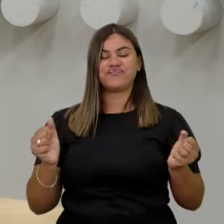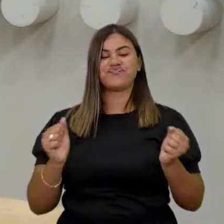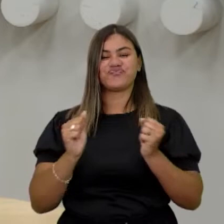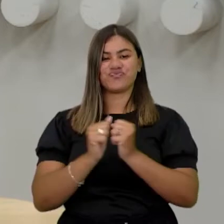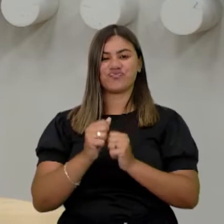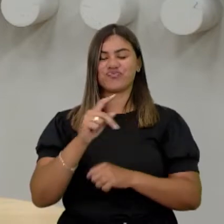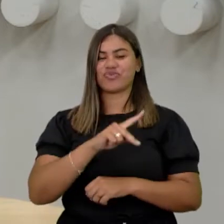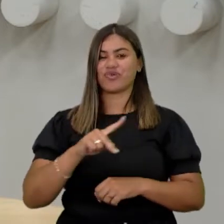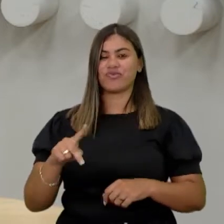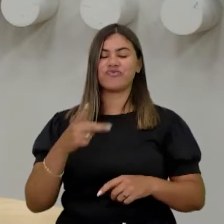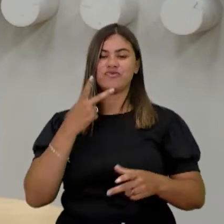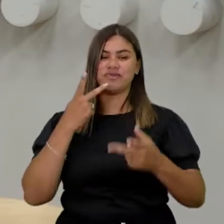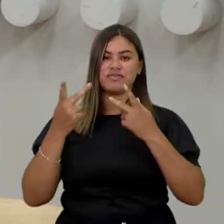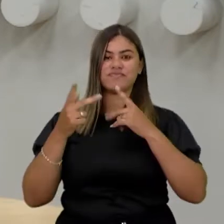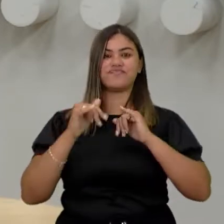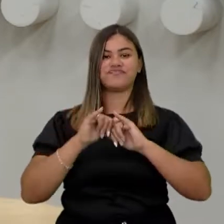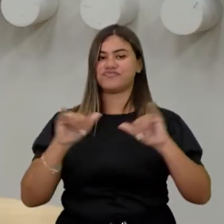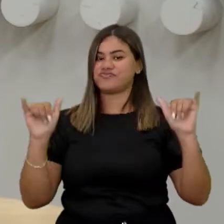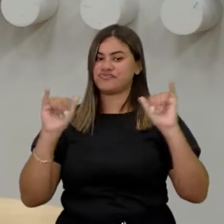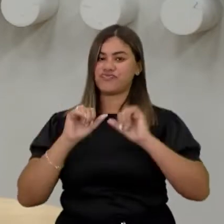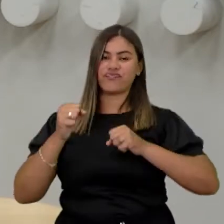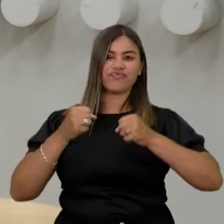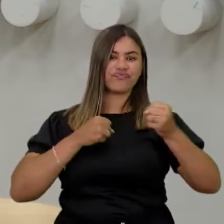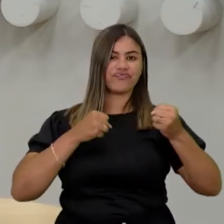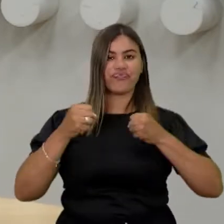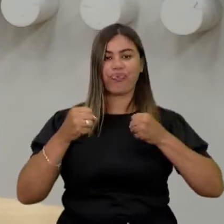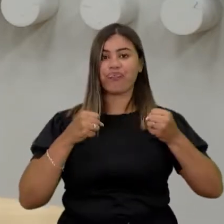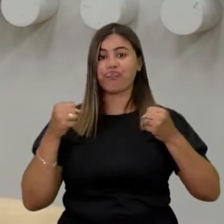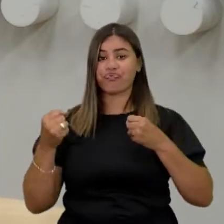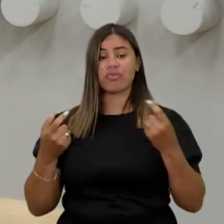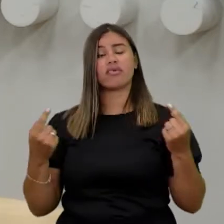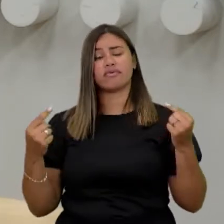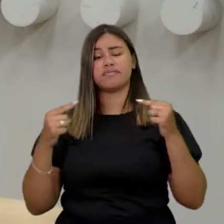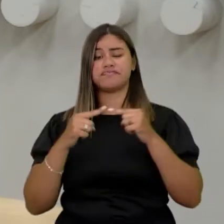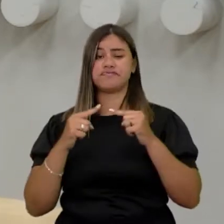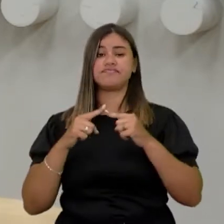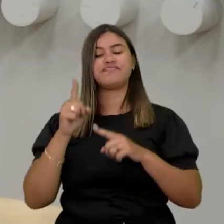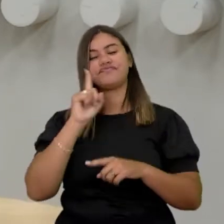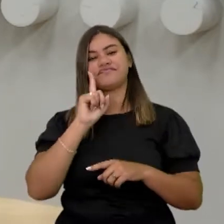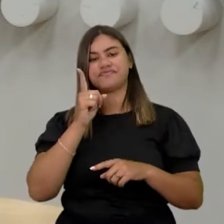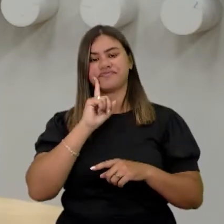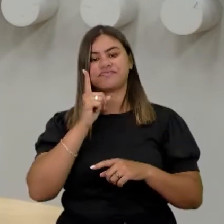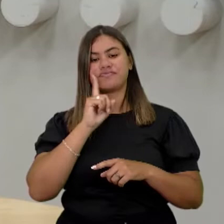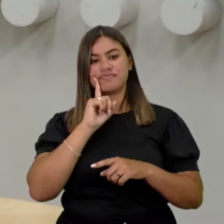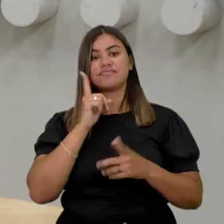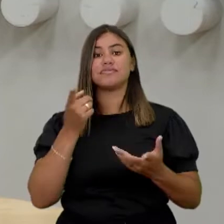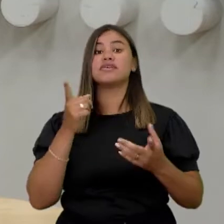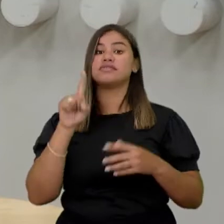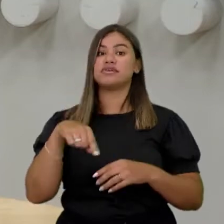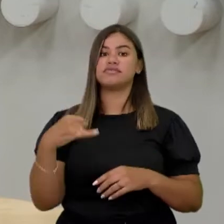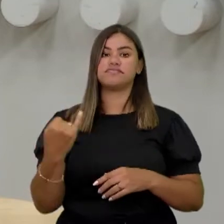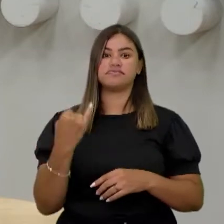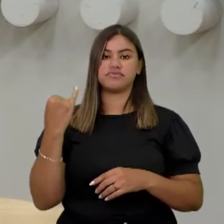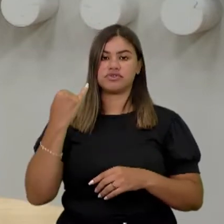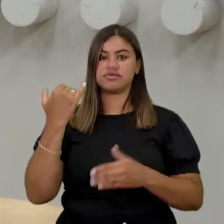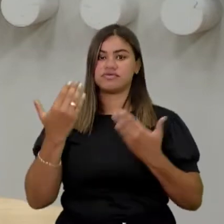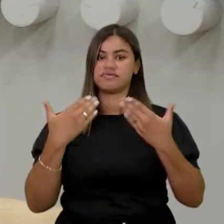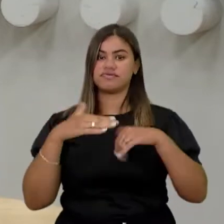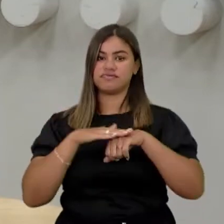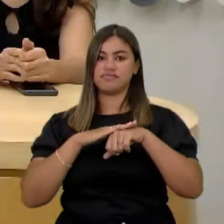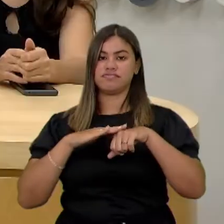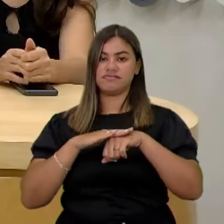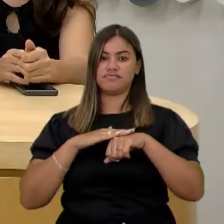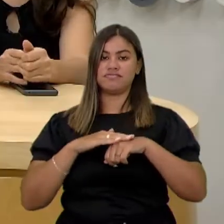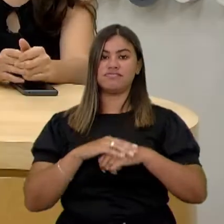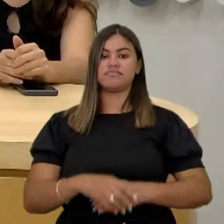sobre jornalismo, sobre imprensa, porque faz parte do nosso dia a dia. Acho que é muito, muito importante esse diálogo com os estudantes,